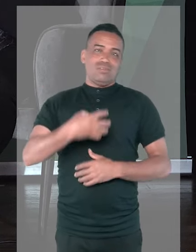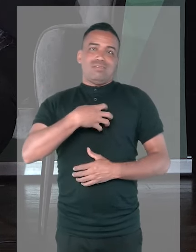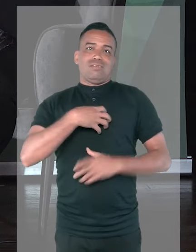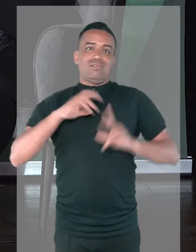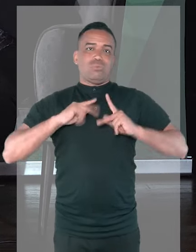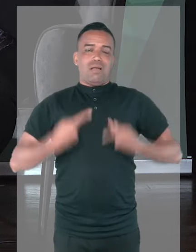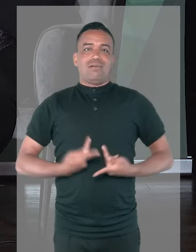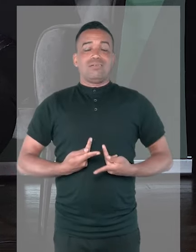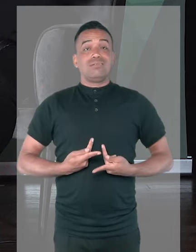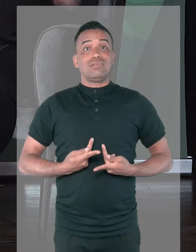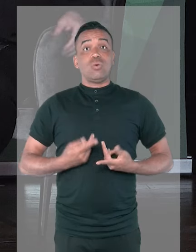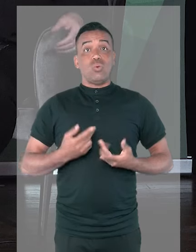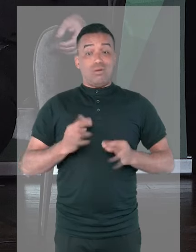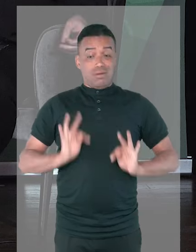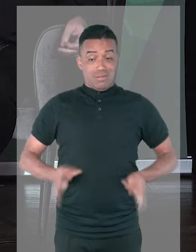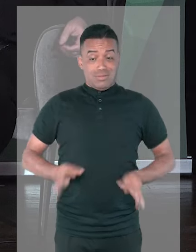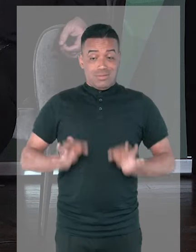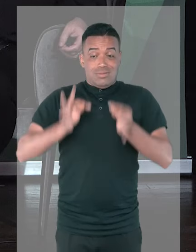maneira